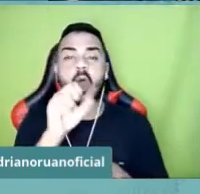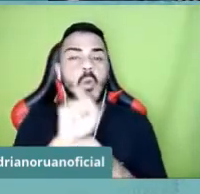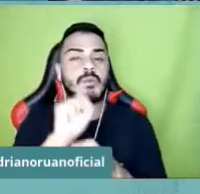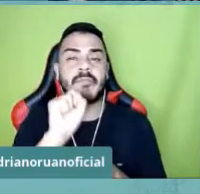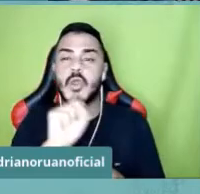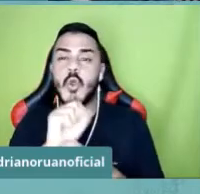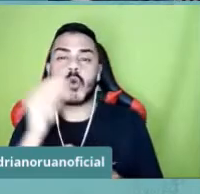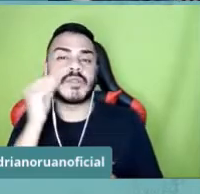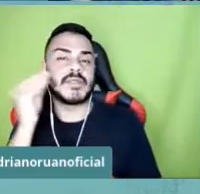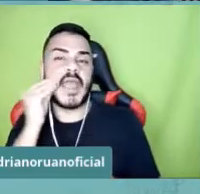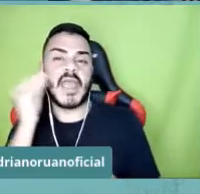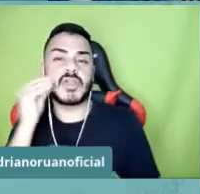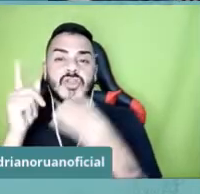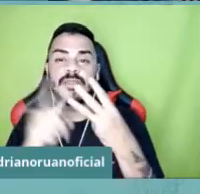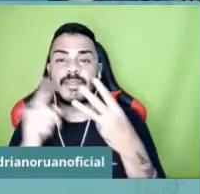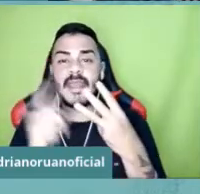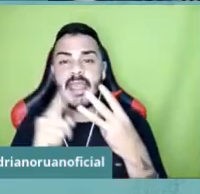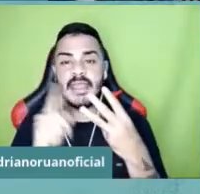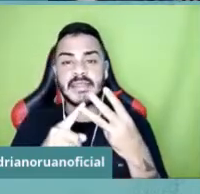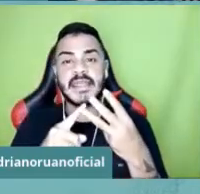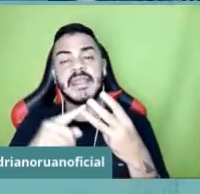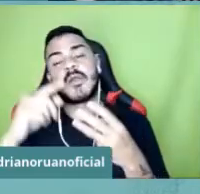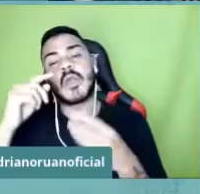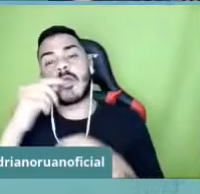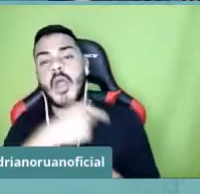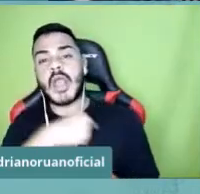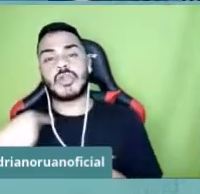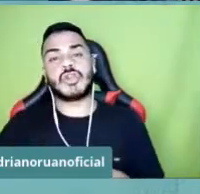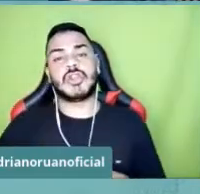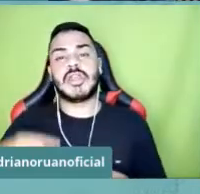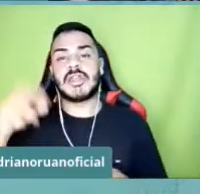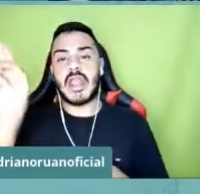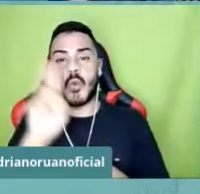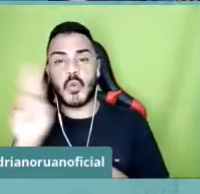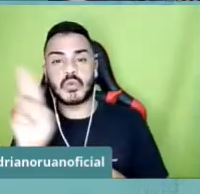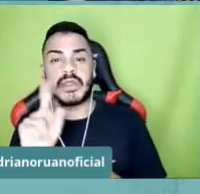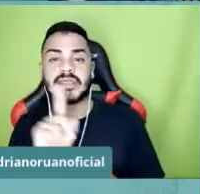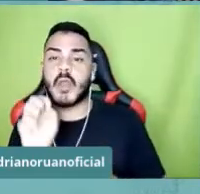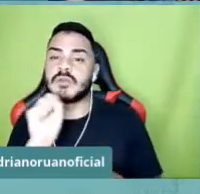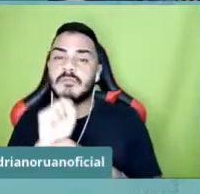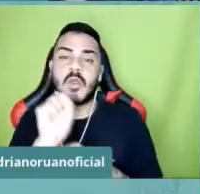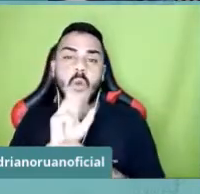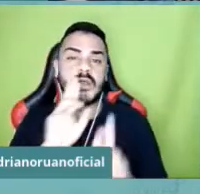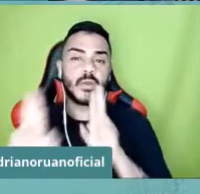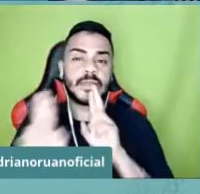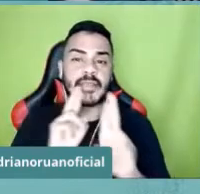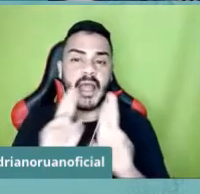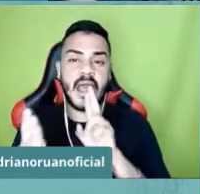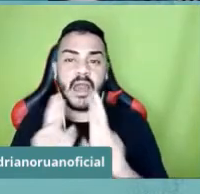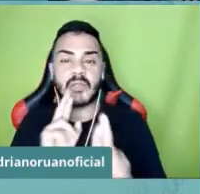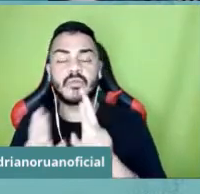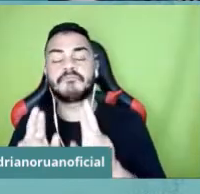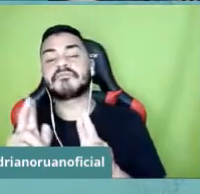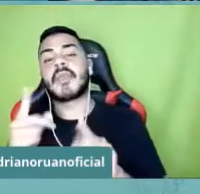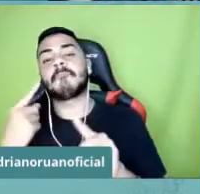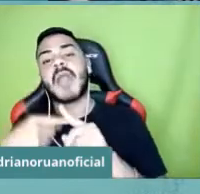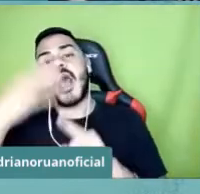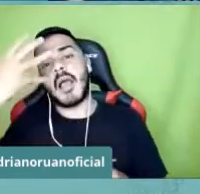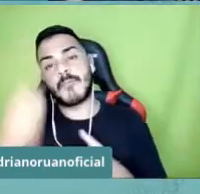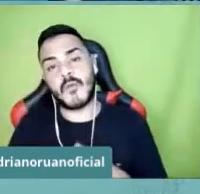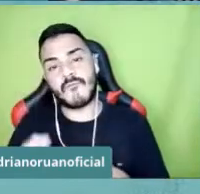testes de fase 3, assim como China e Rússia. Eles não esperaram os resultados do teste de fase 3 para aprovar as